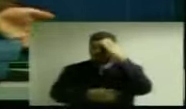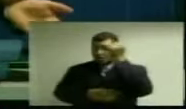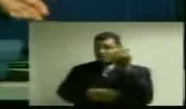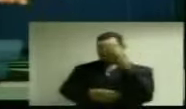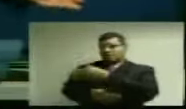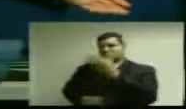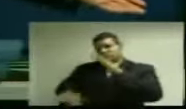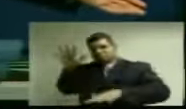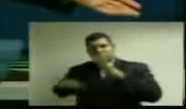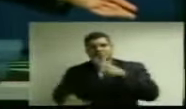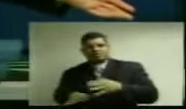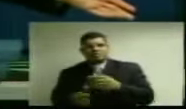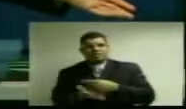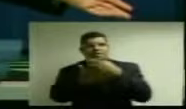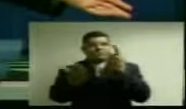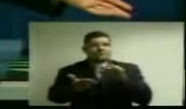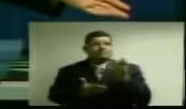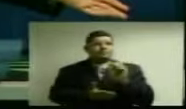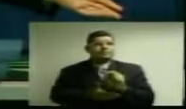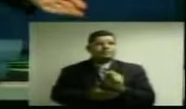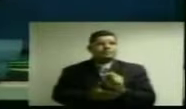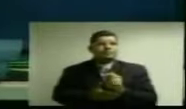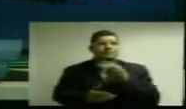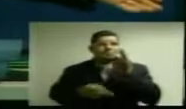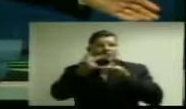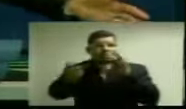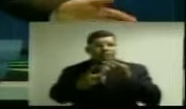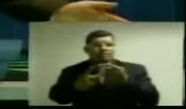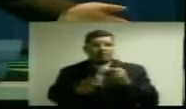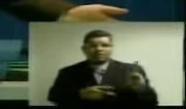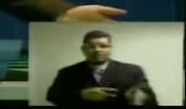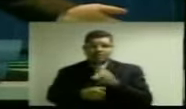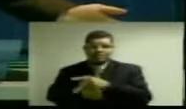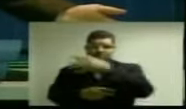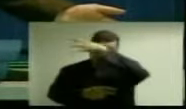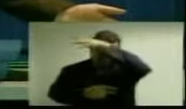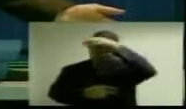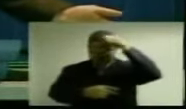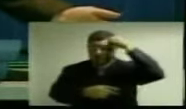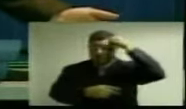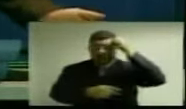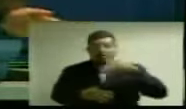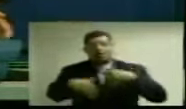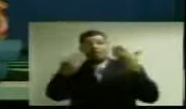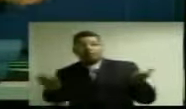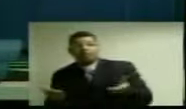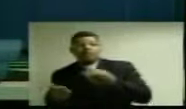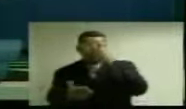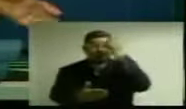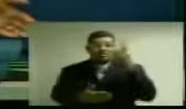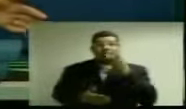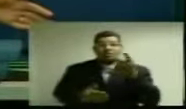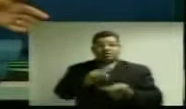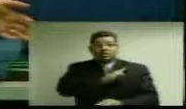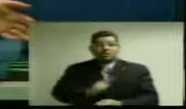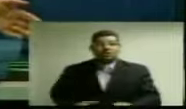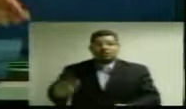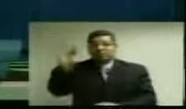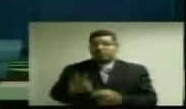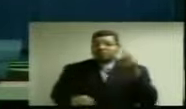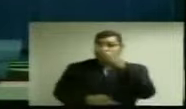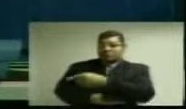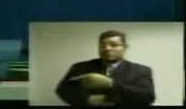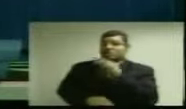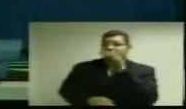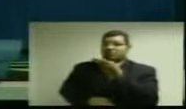Excelência vira e mexe está na tribuna falando da Prefeitura de Manaus. Aí, quando alguém fala do governo federal,